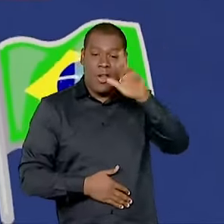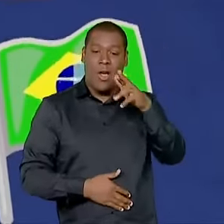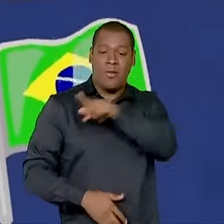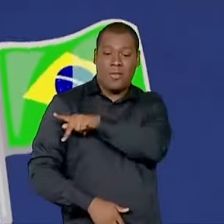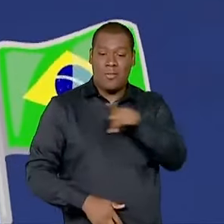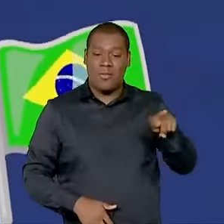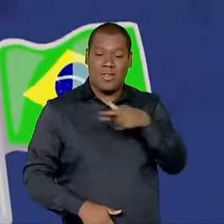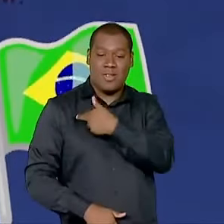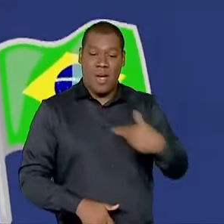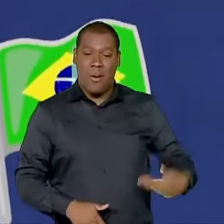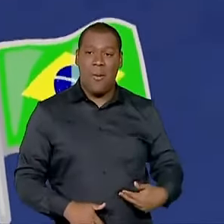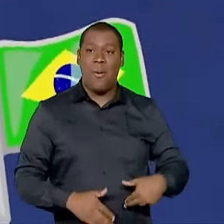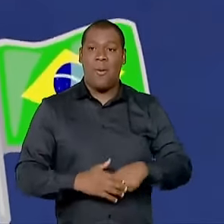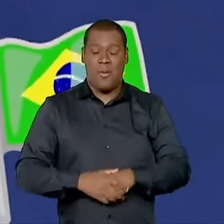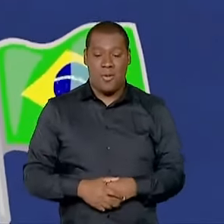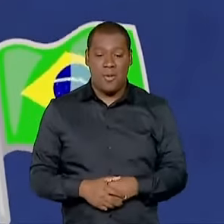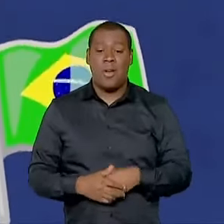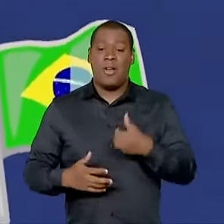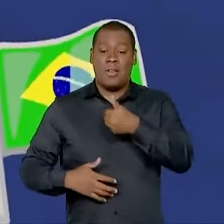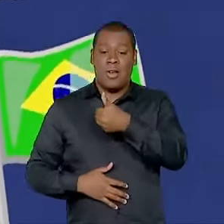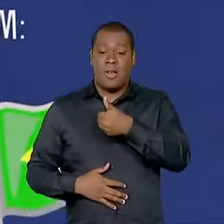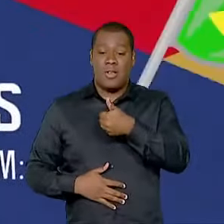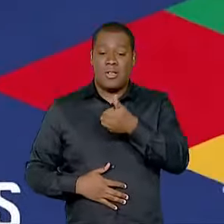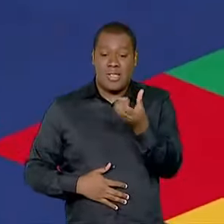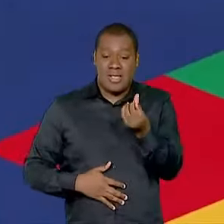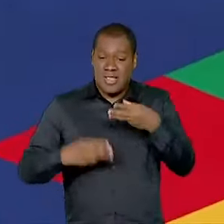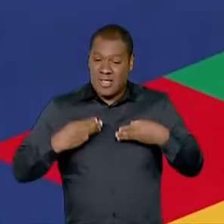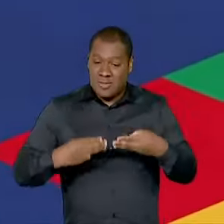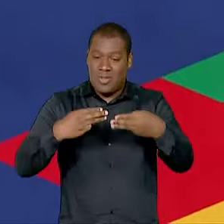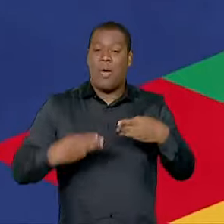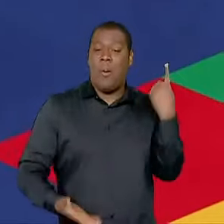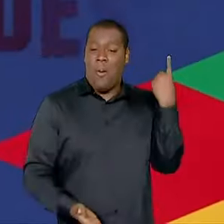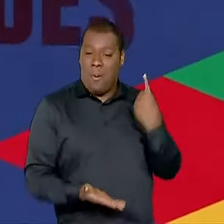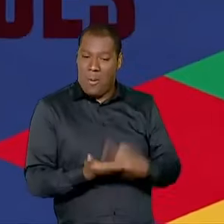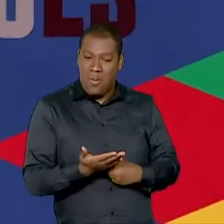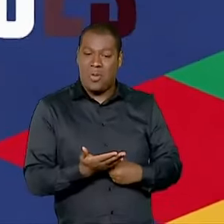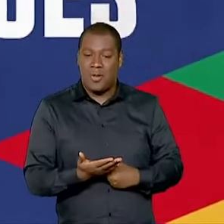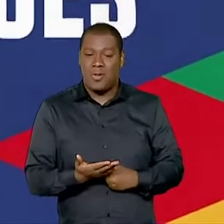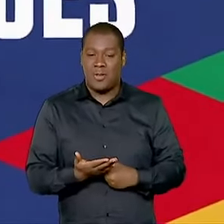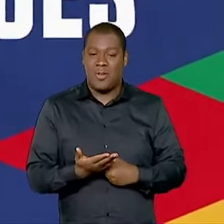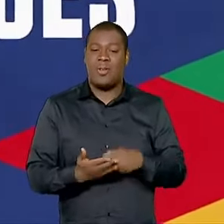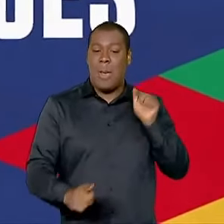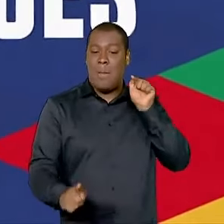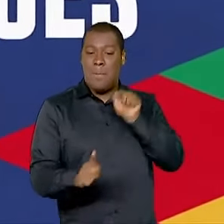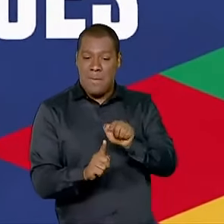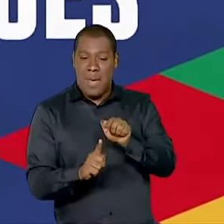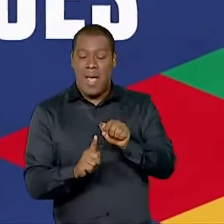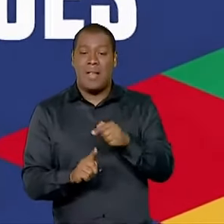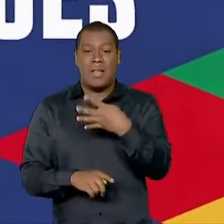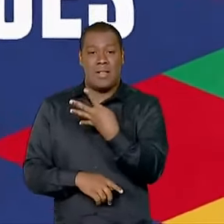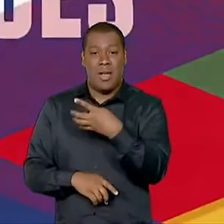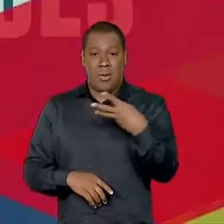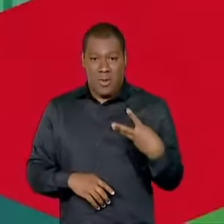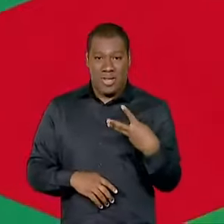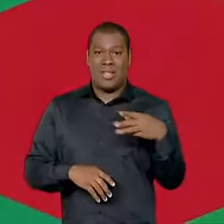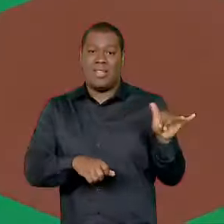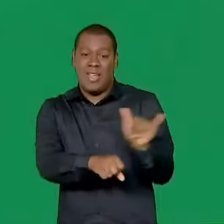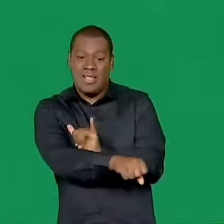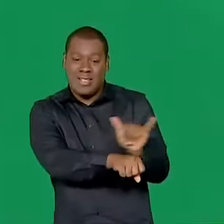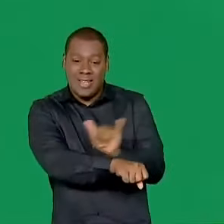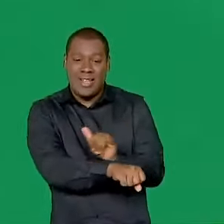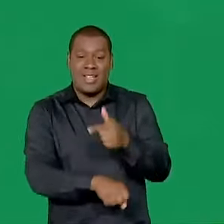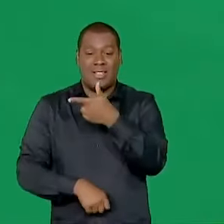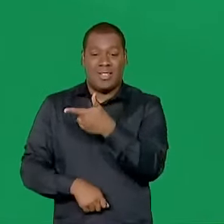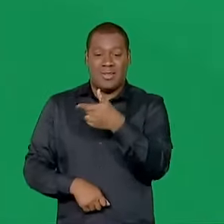da República, outros 16 ministérios já se comprometeram com 43 metas e 217 ações.